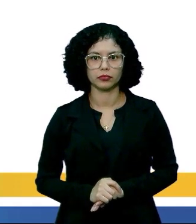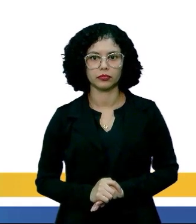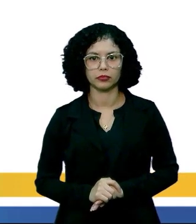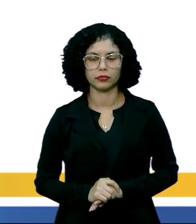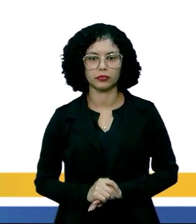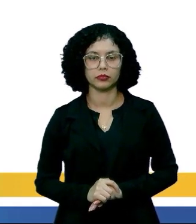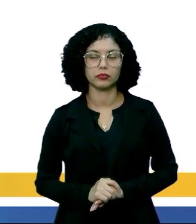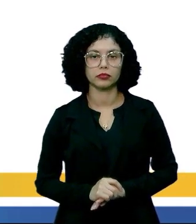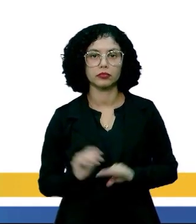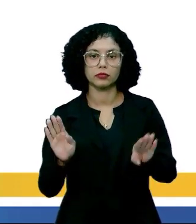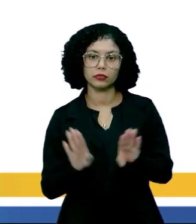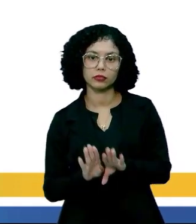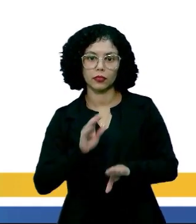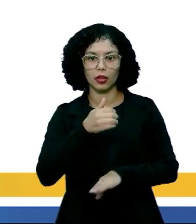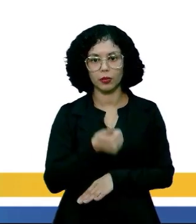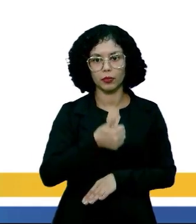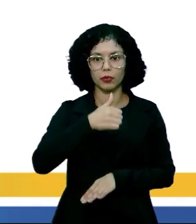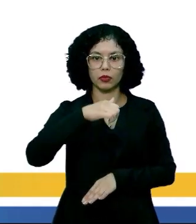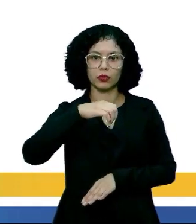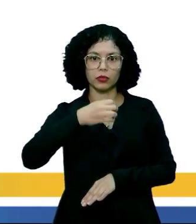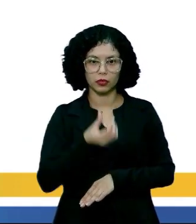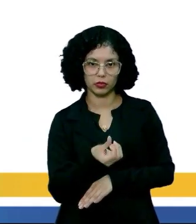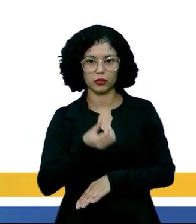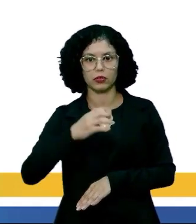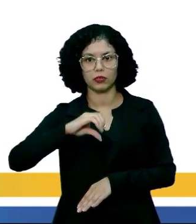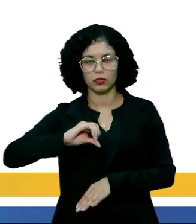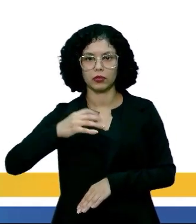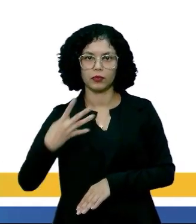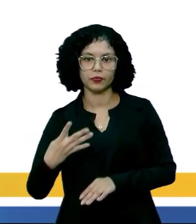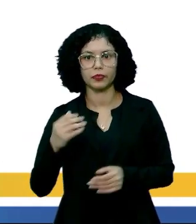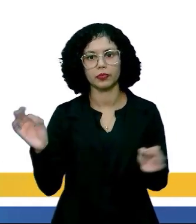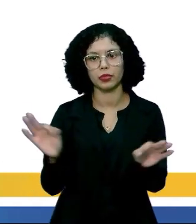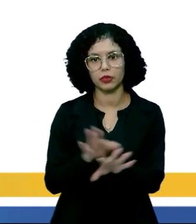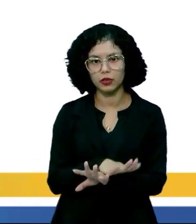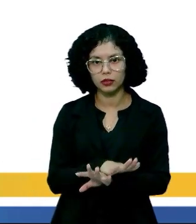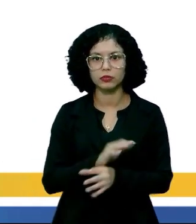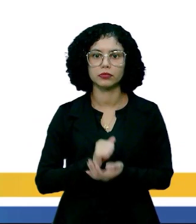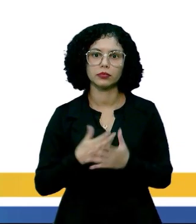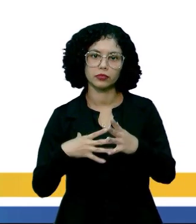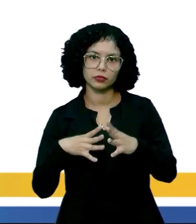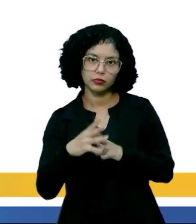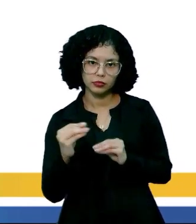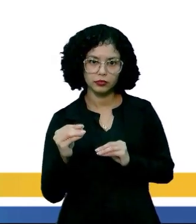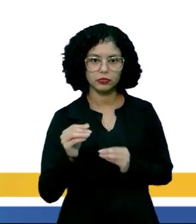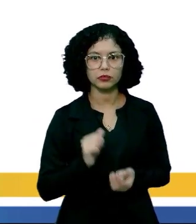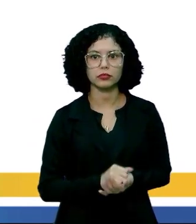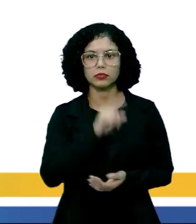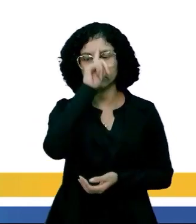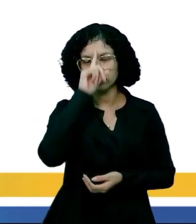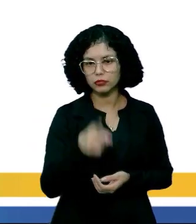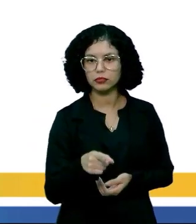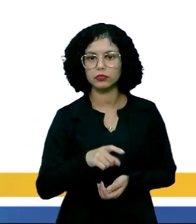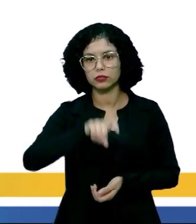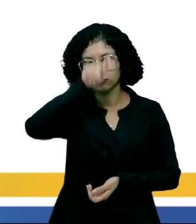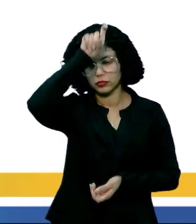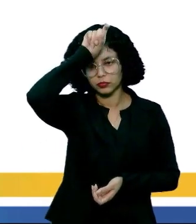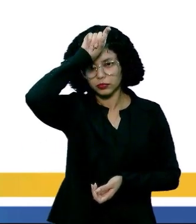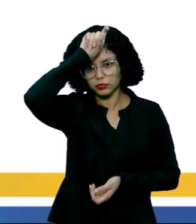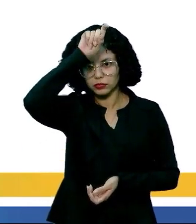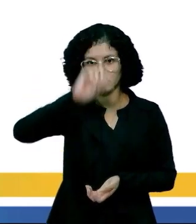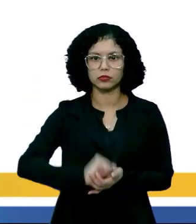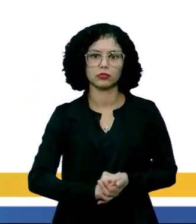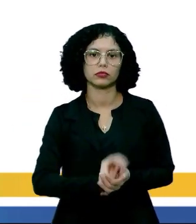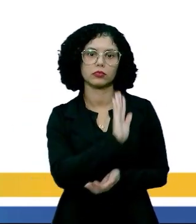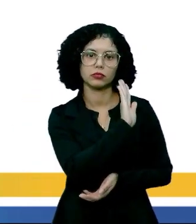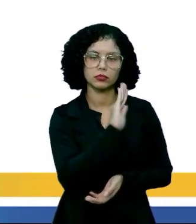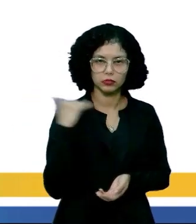Brasil. E em 1694, né, acaba sendo destruído e o seu líder, Quilombo dos Palmares,